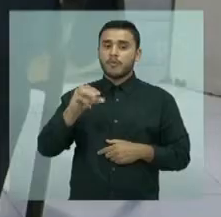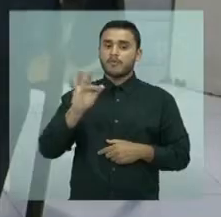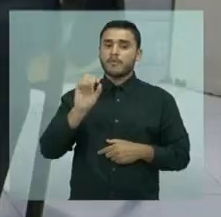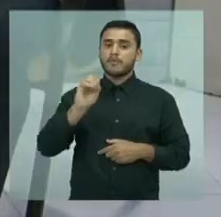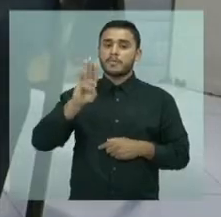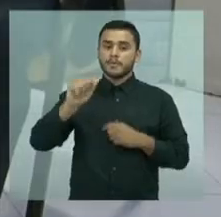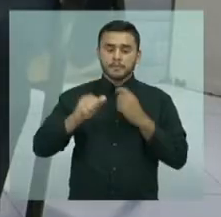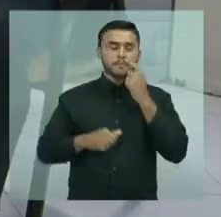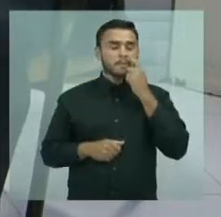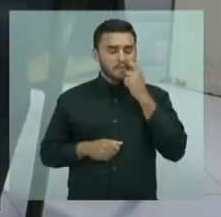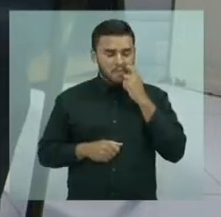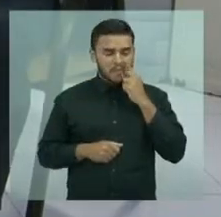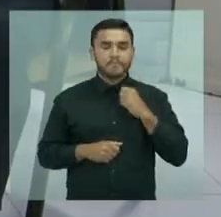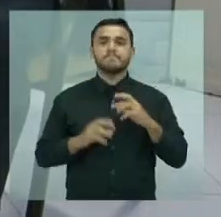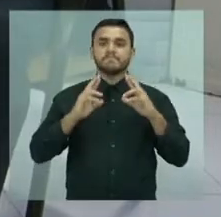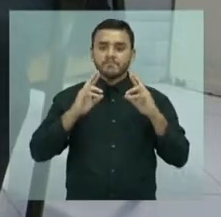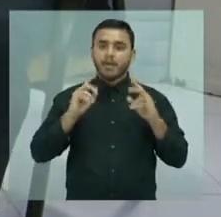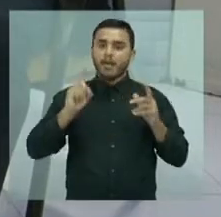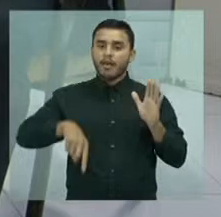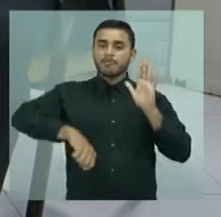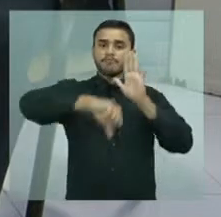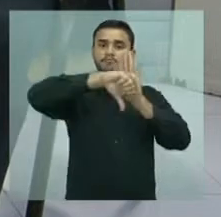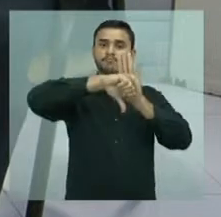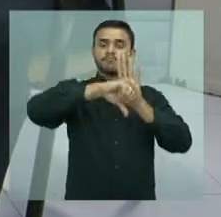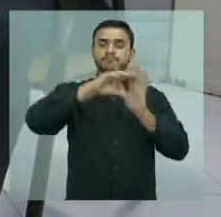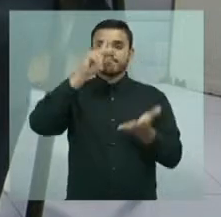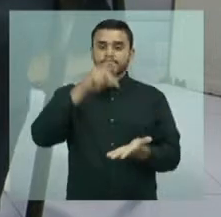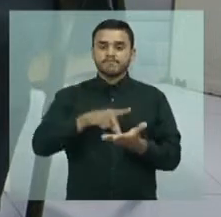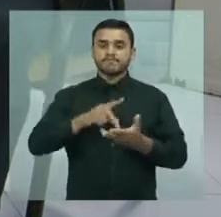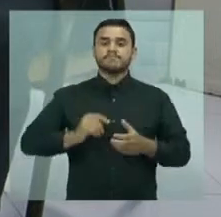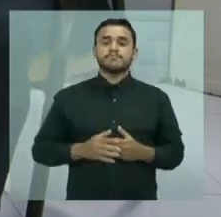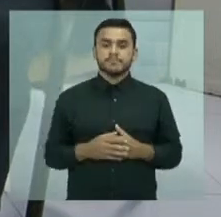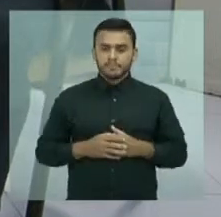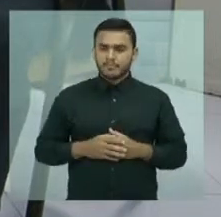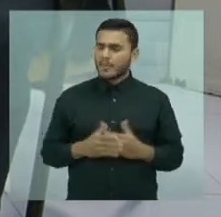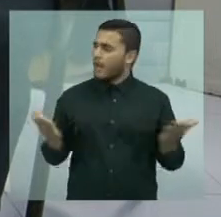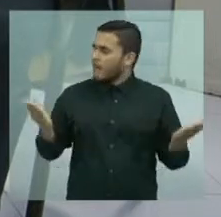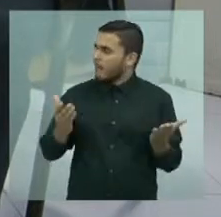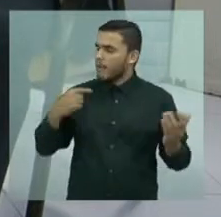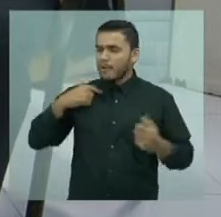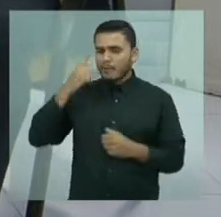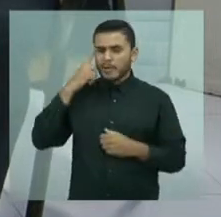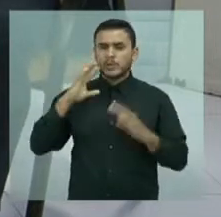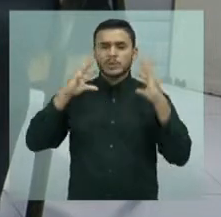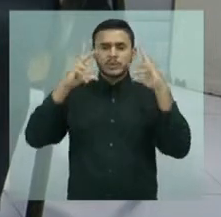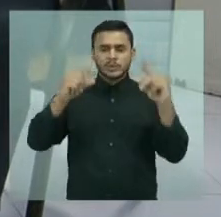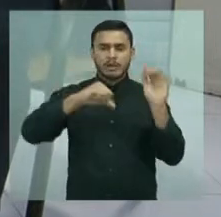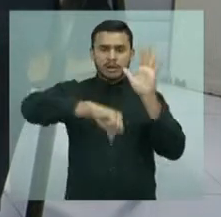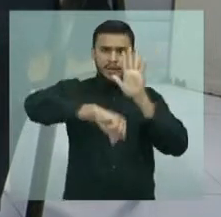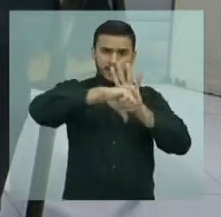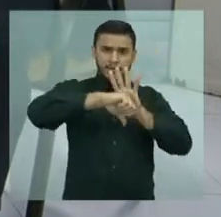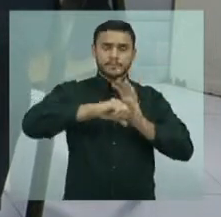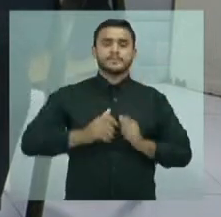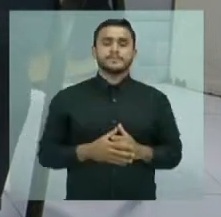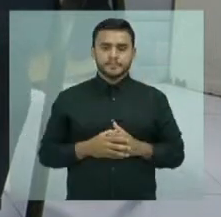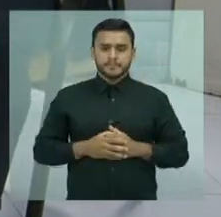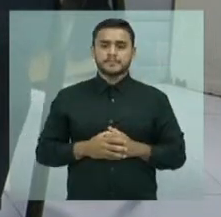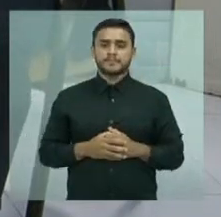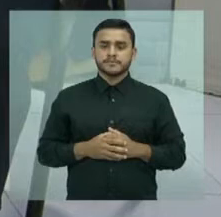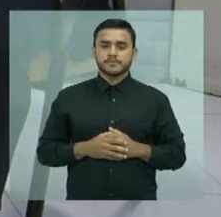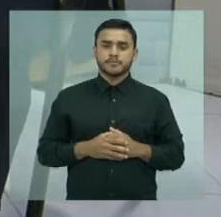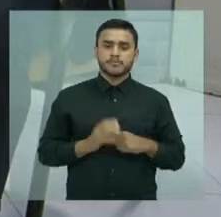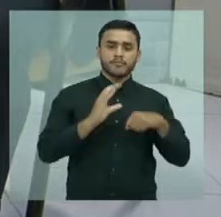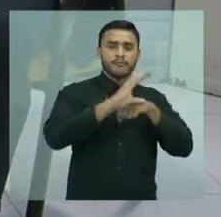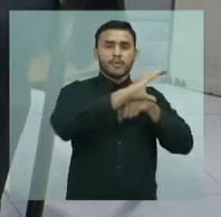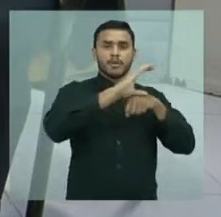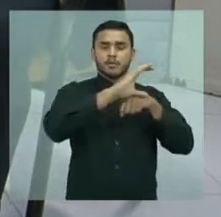decisão. Uma decisão que a gente pode... é porque agora tudo fica meio que criminal. Não. Depois da Constituição